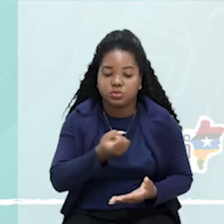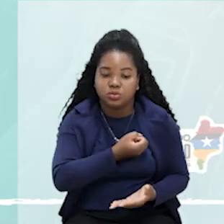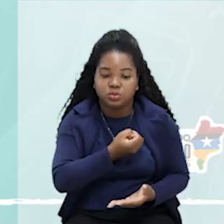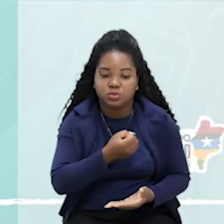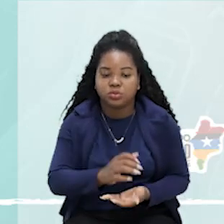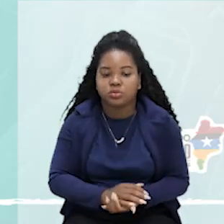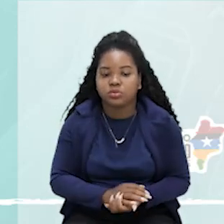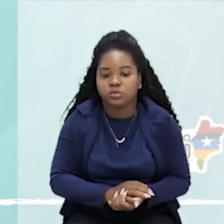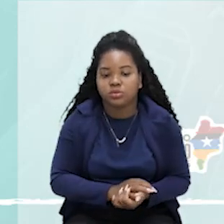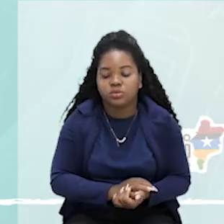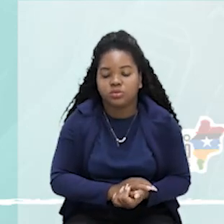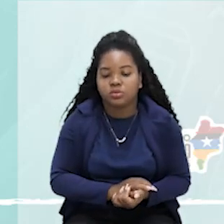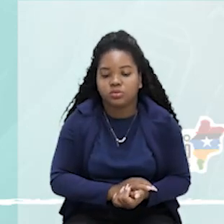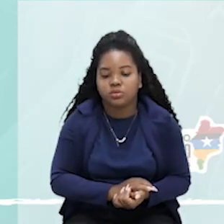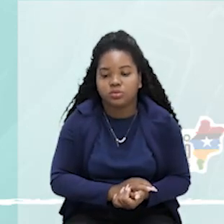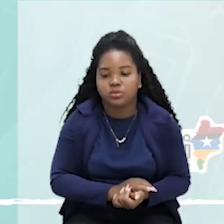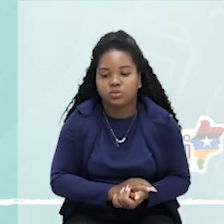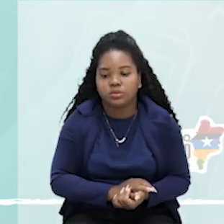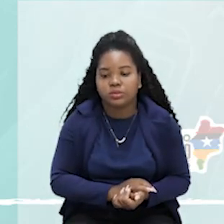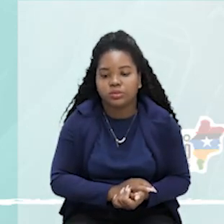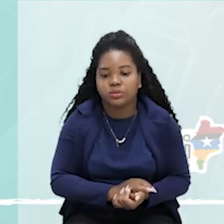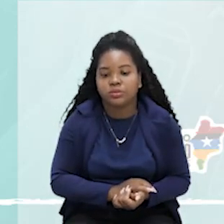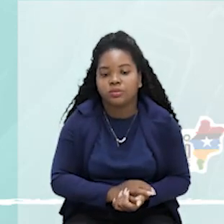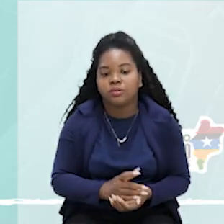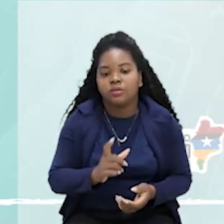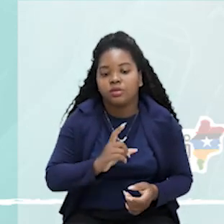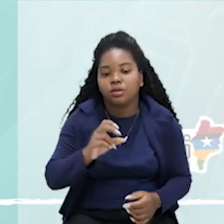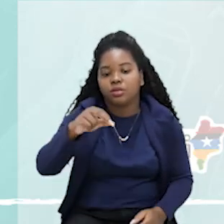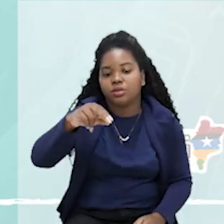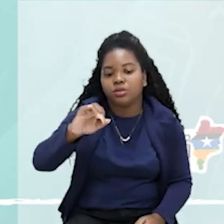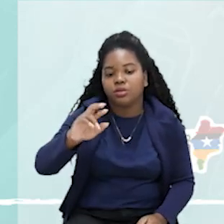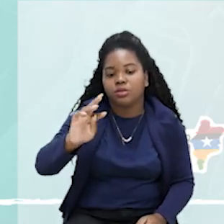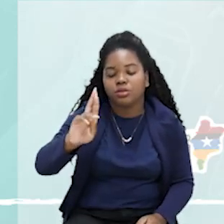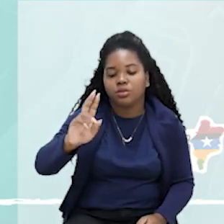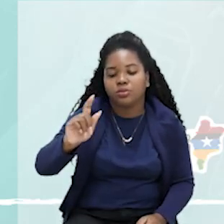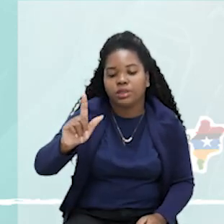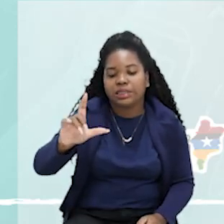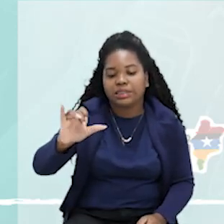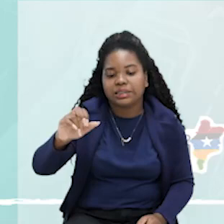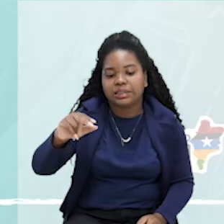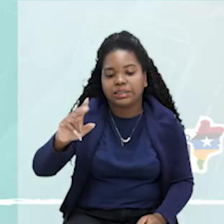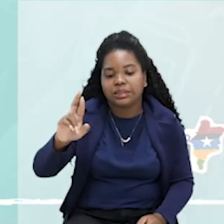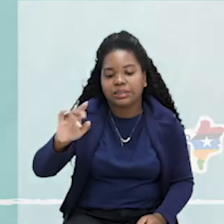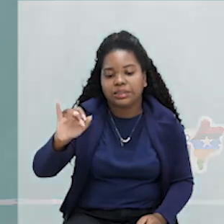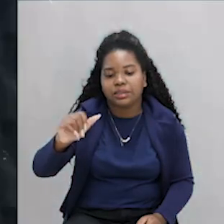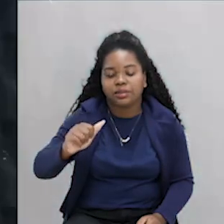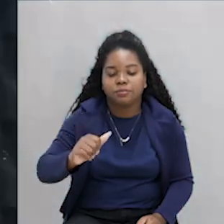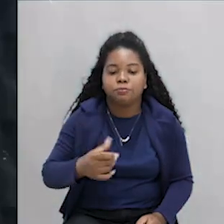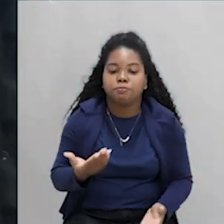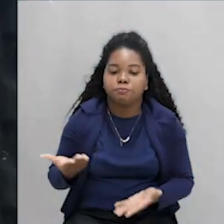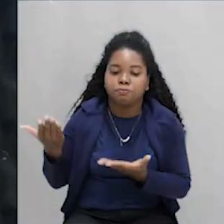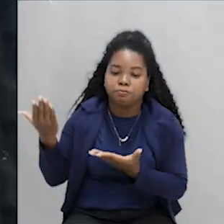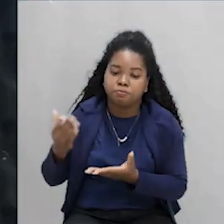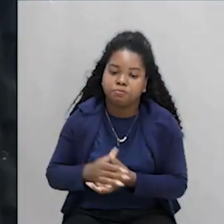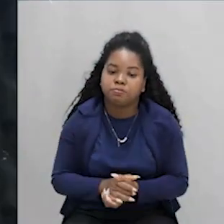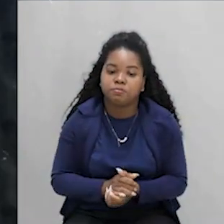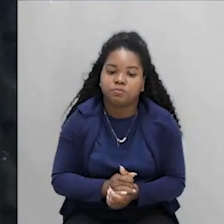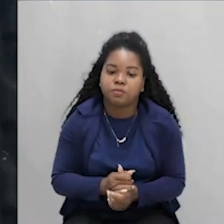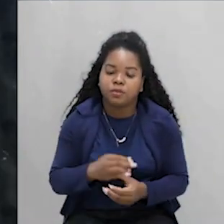a nitroglicerina né que esse líquido marrom é uma substância altamente